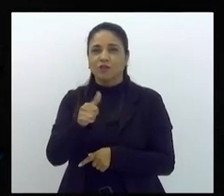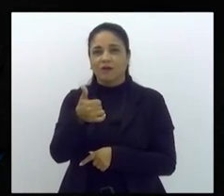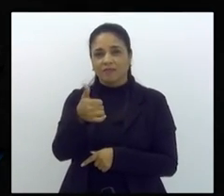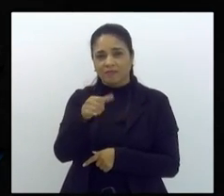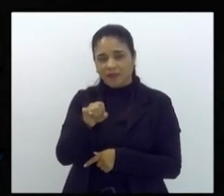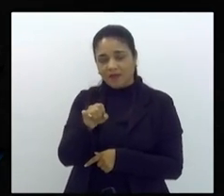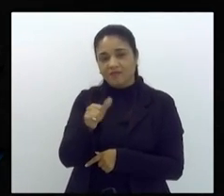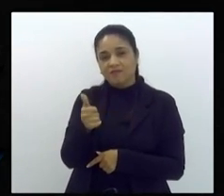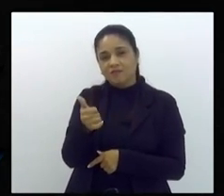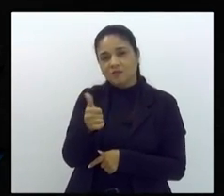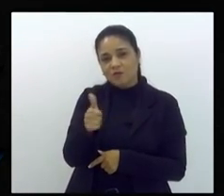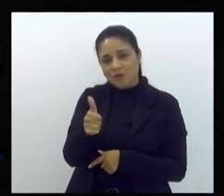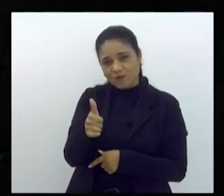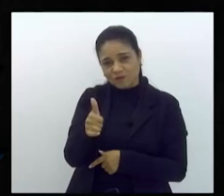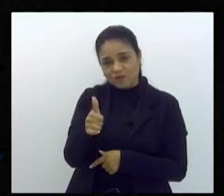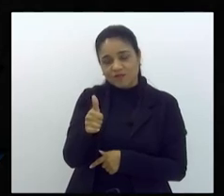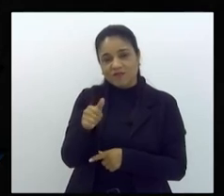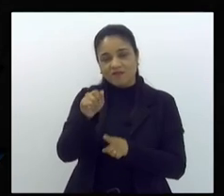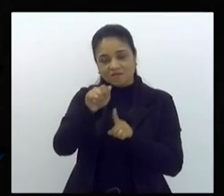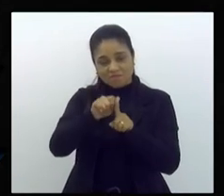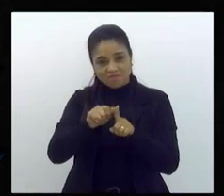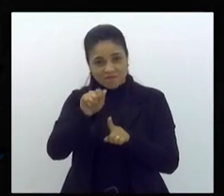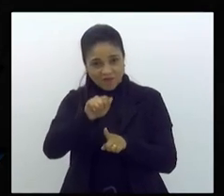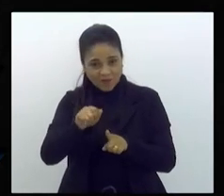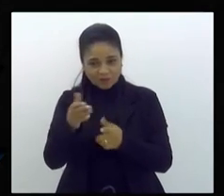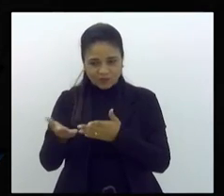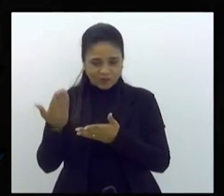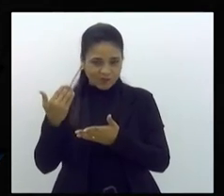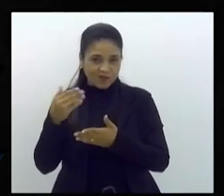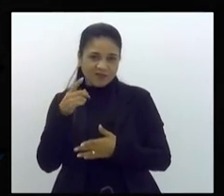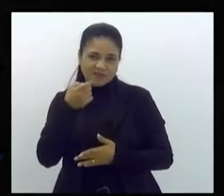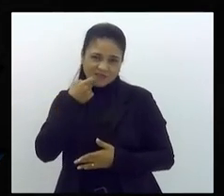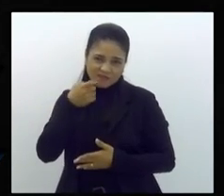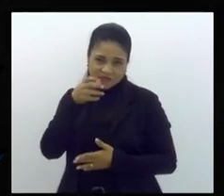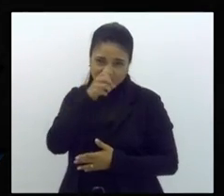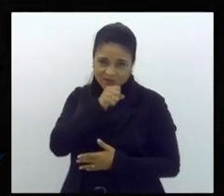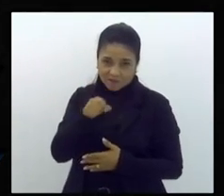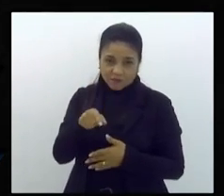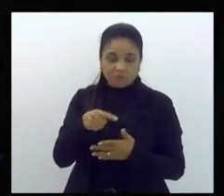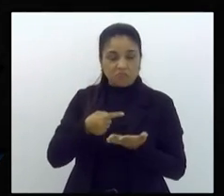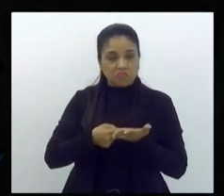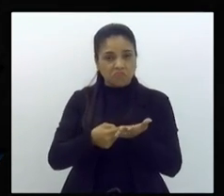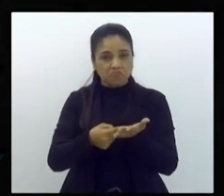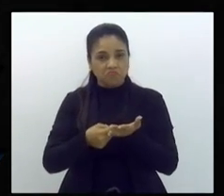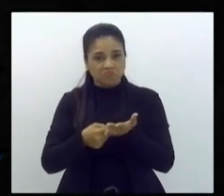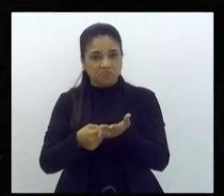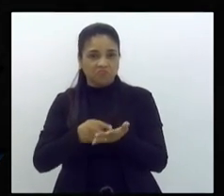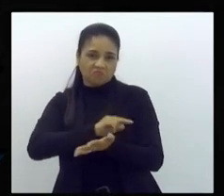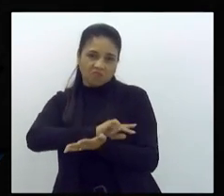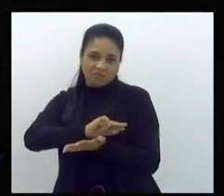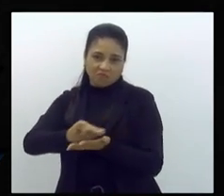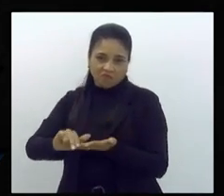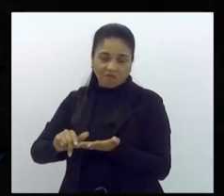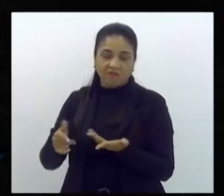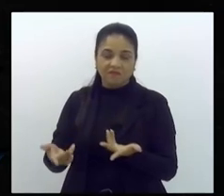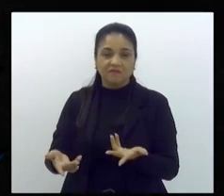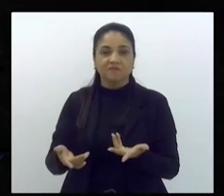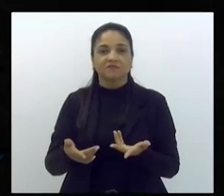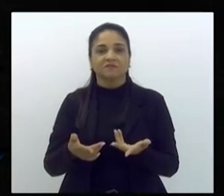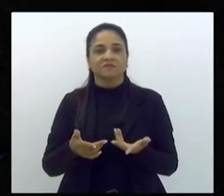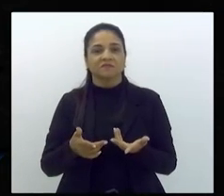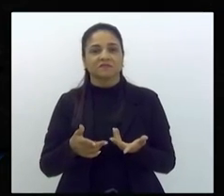e 11 de Agosto da semana passada por uma série de compromissos oficiais então na agenda do dia 10